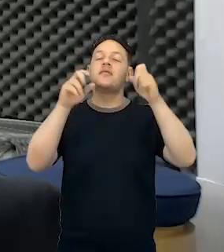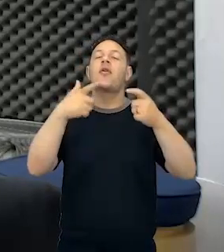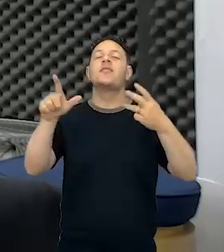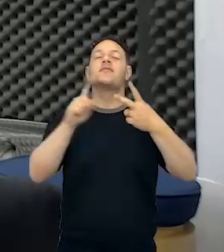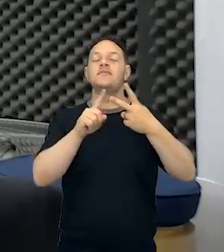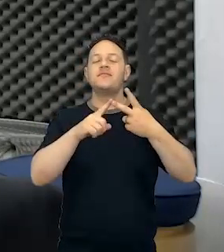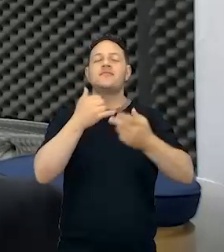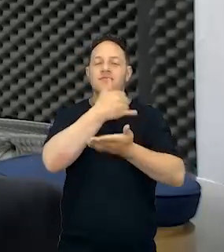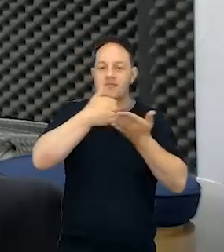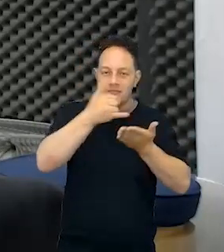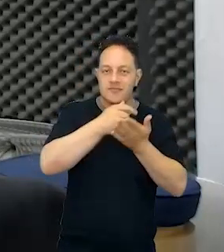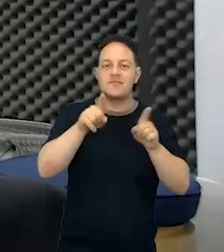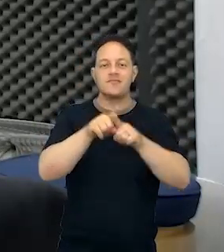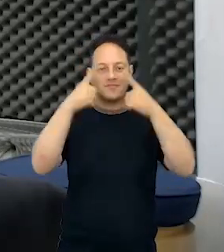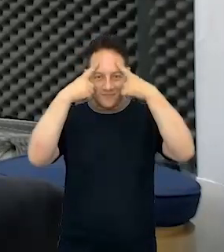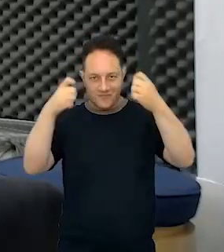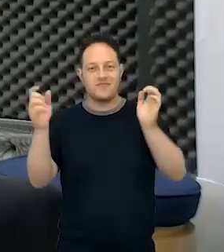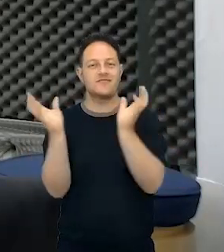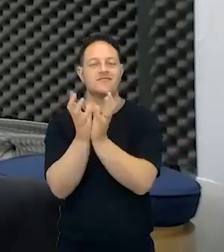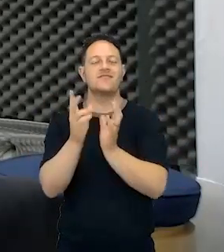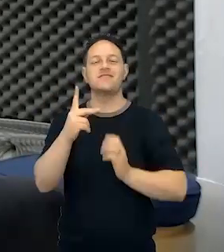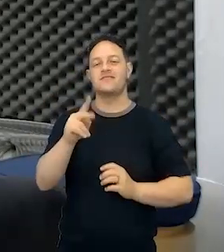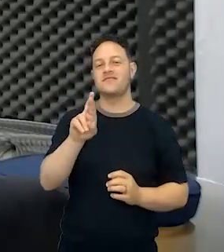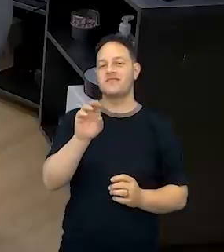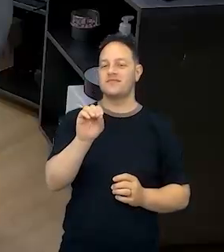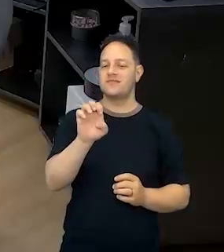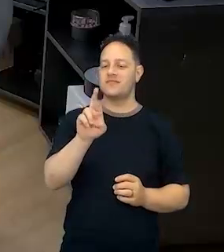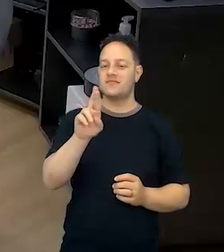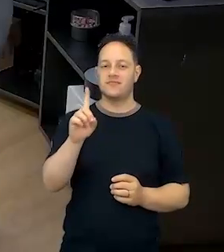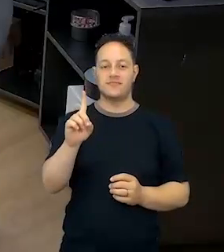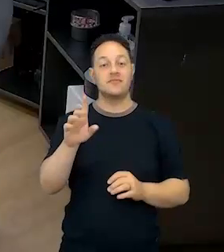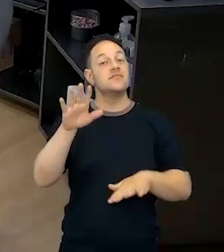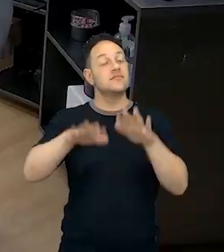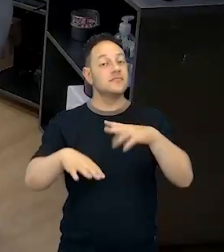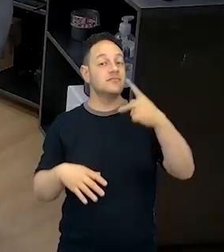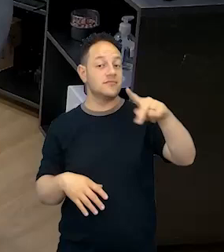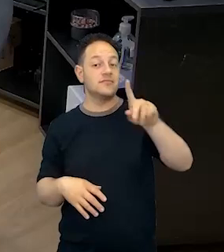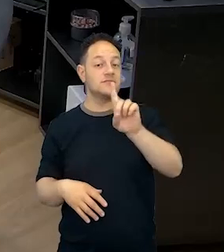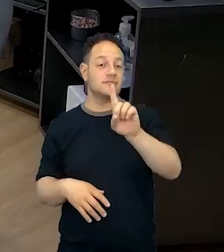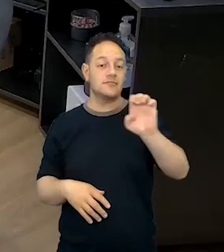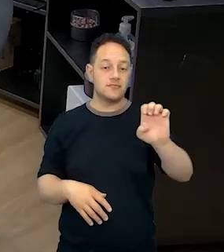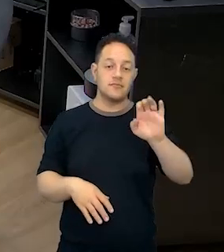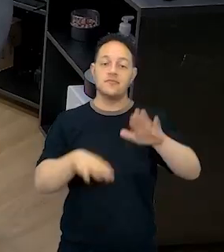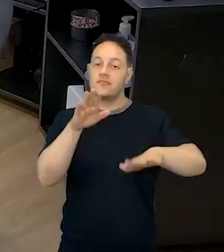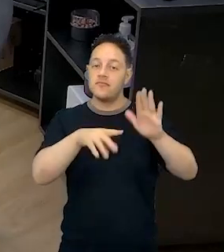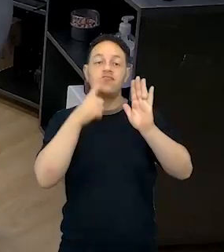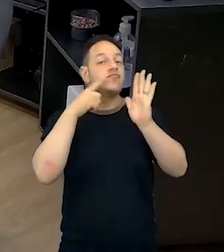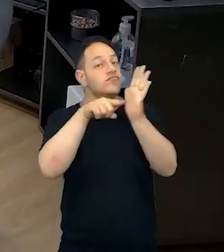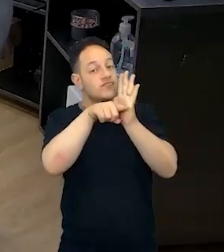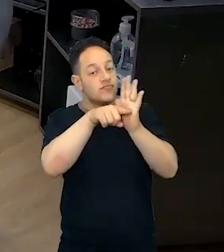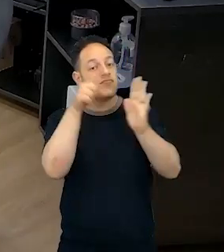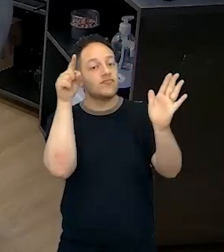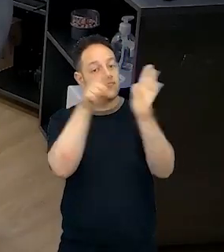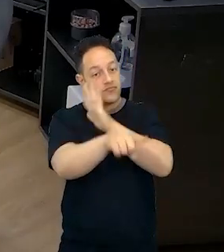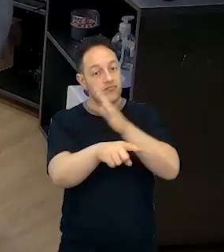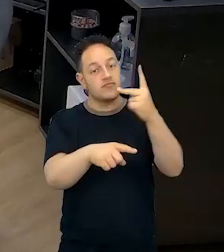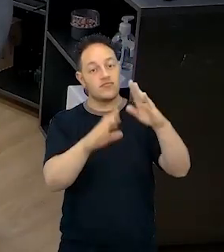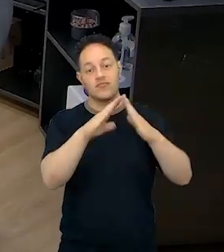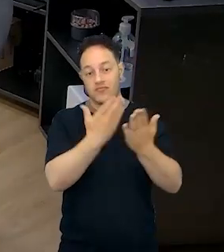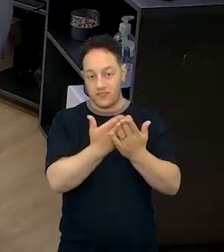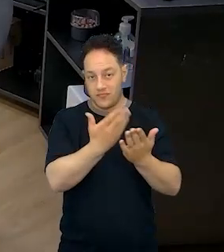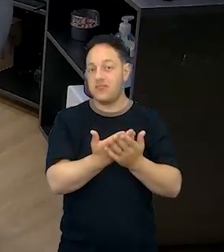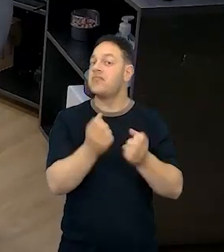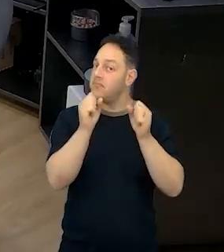que nós fizemos junto com o pessoal do ProERD. Então, talvez na ADE dele, né, ele consultar aí a ADE e talvez perguntar. Vale a pena ele